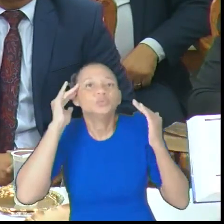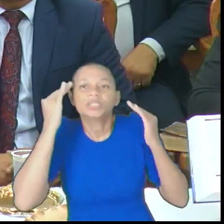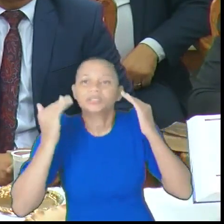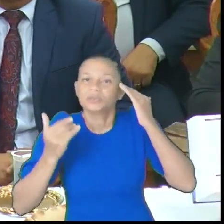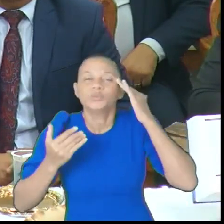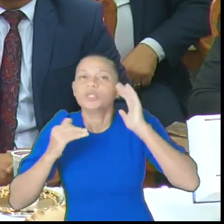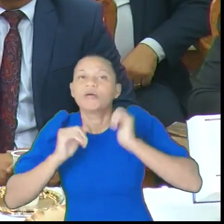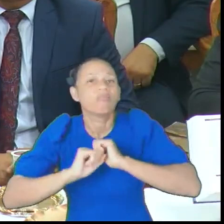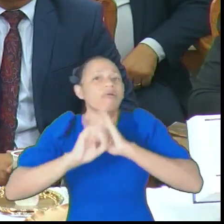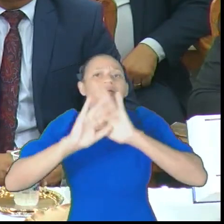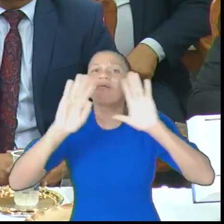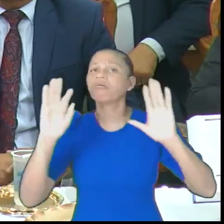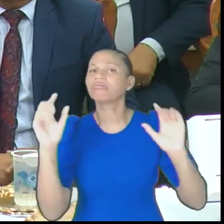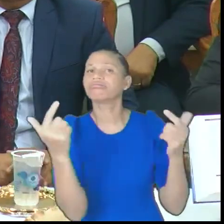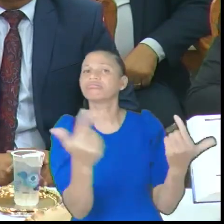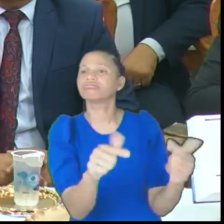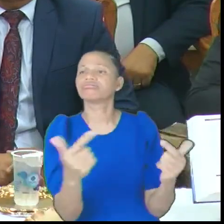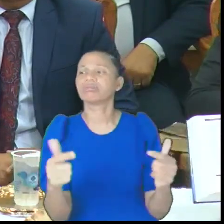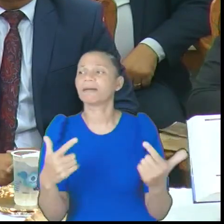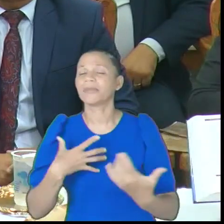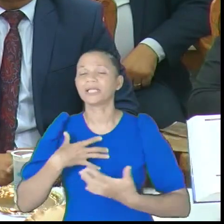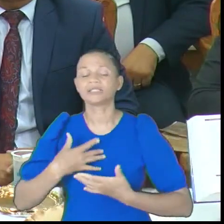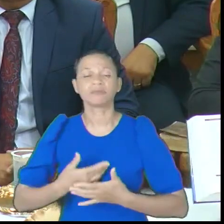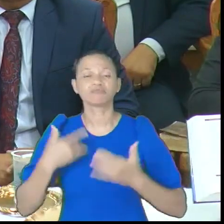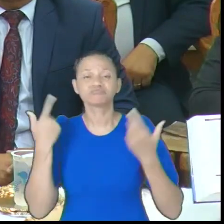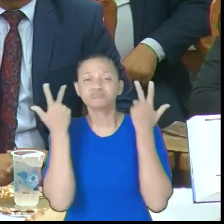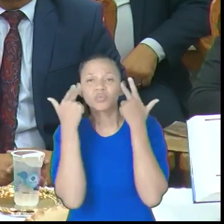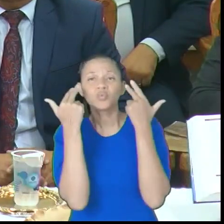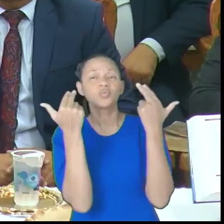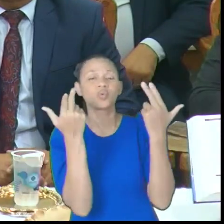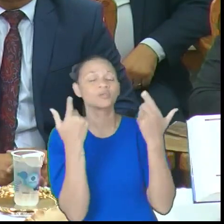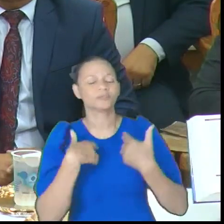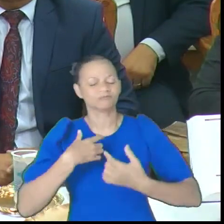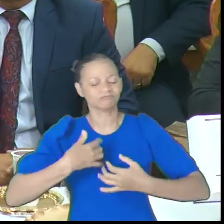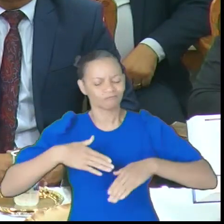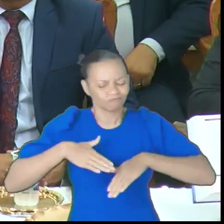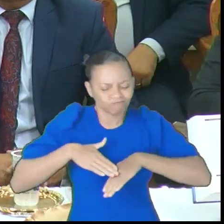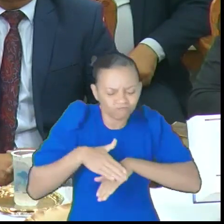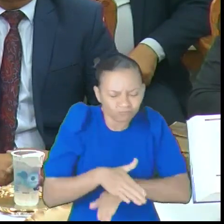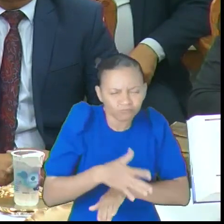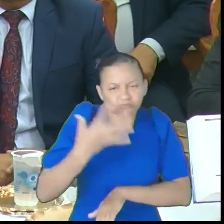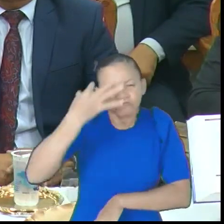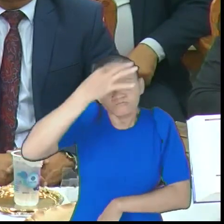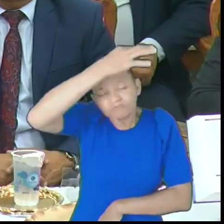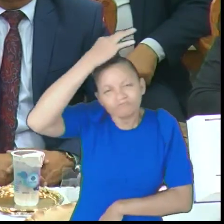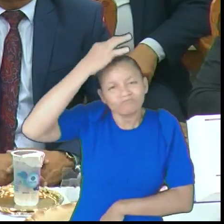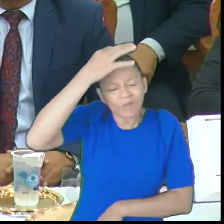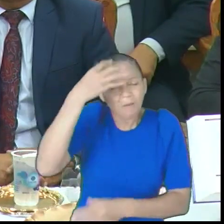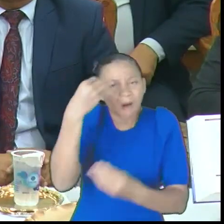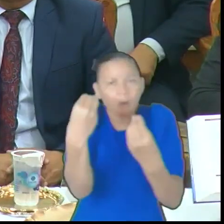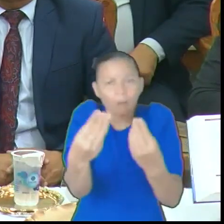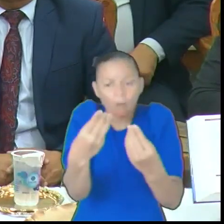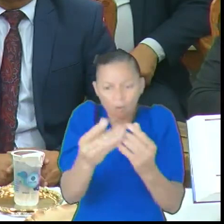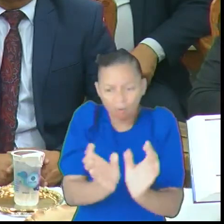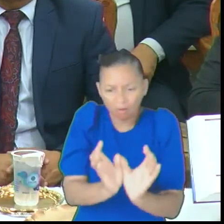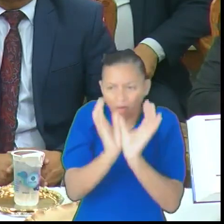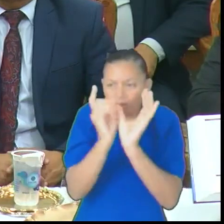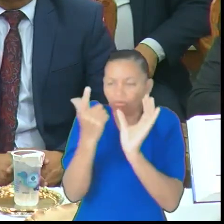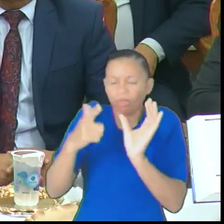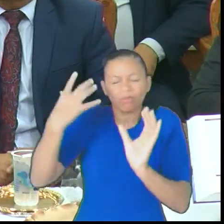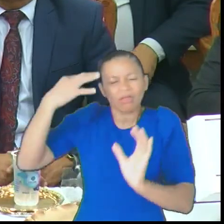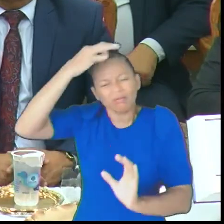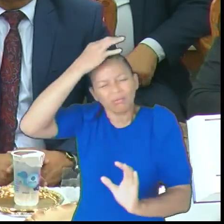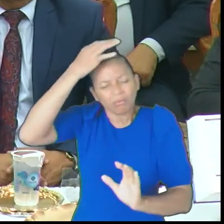eles faziam sem espiritualidade. E a Santa Ceia, sem espiritualidade, ela passa a ser